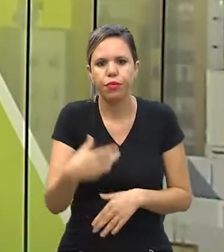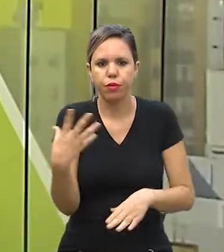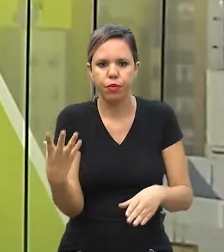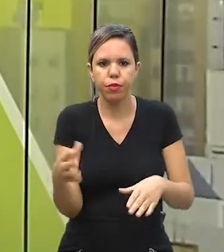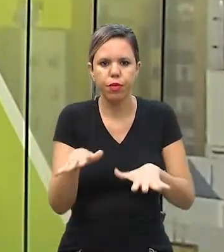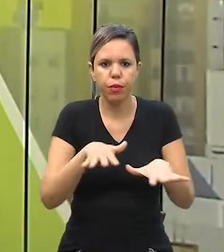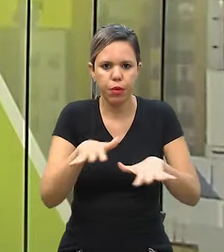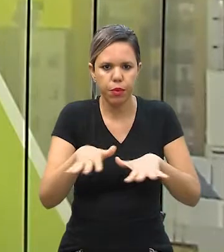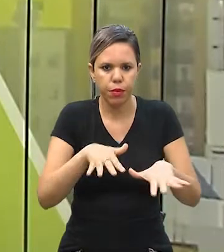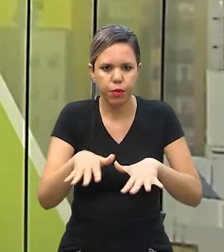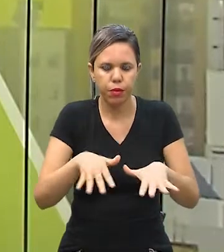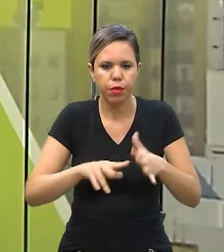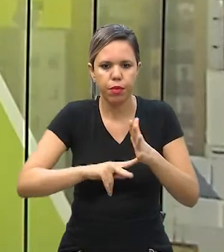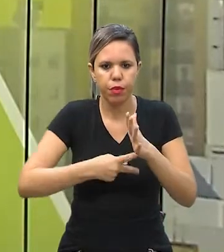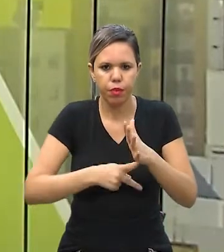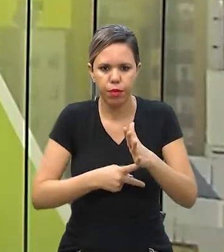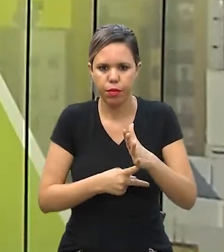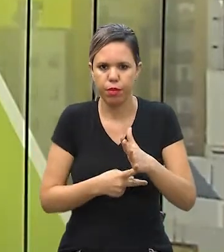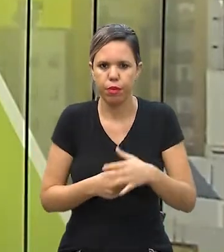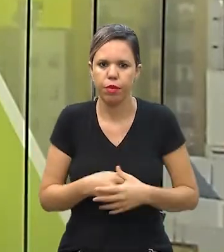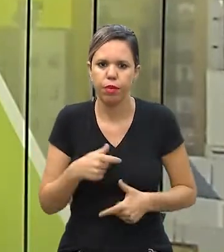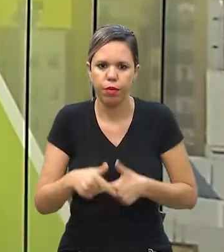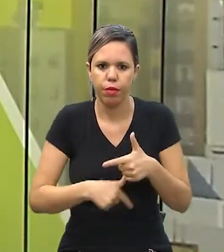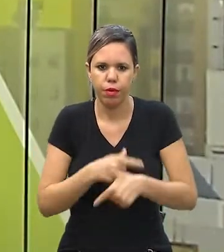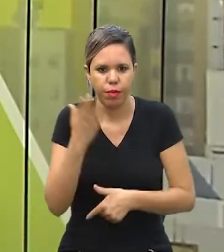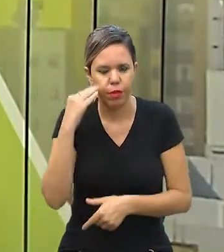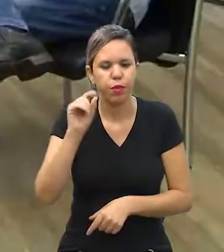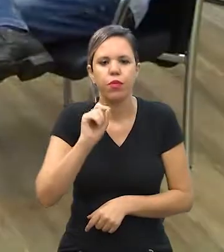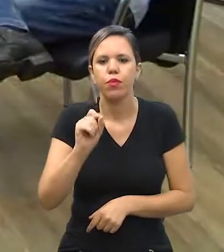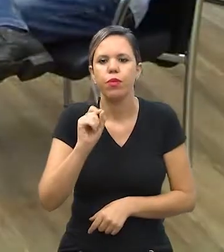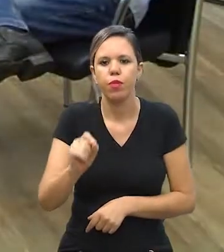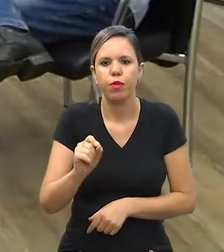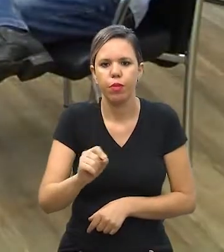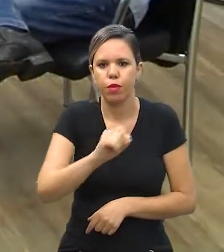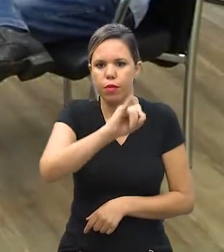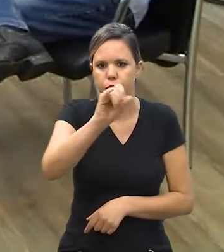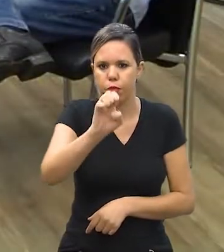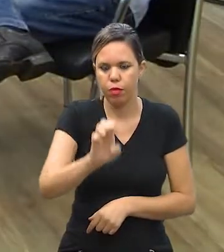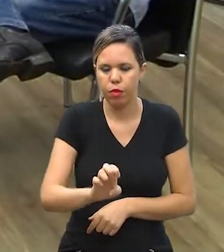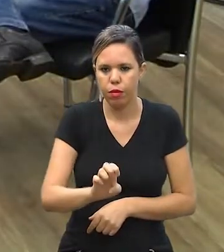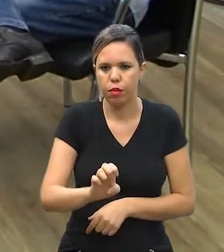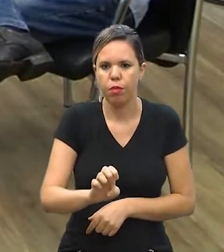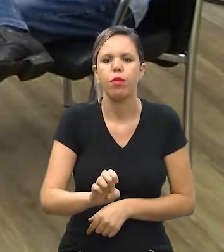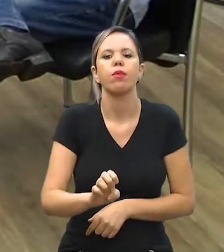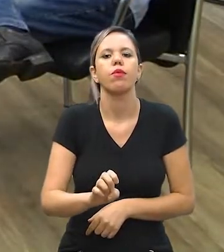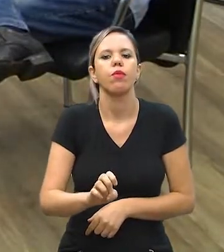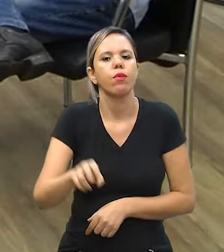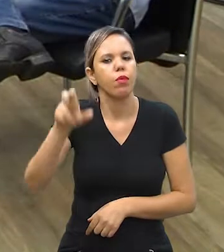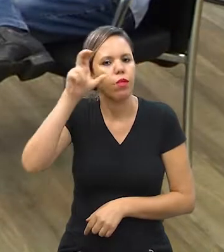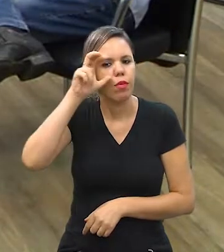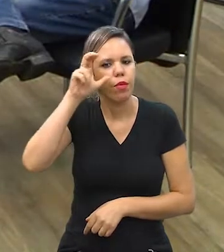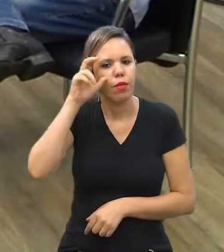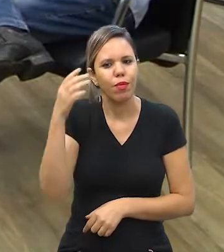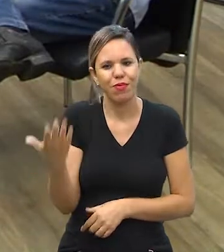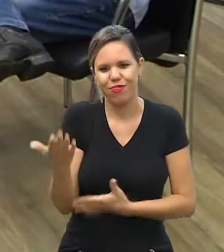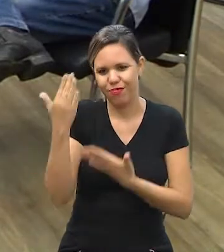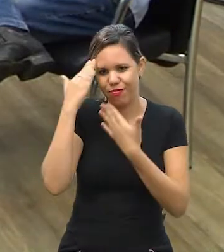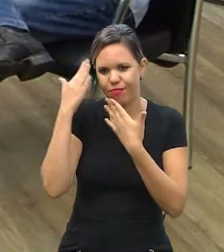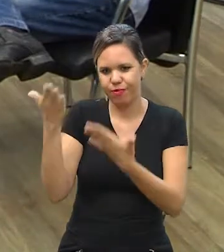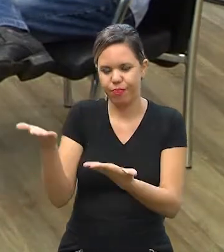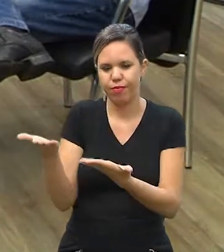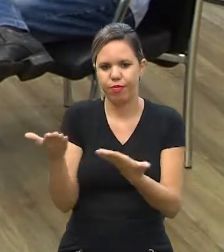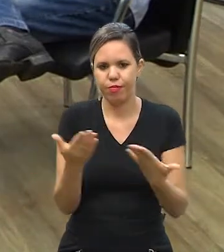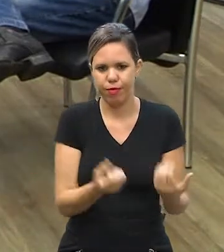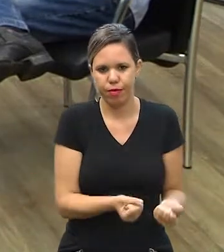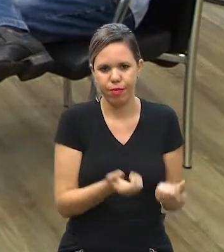o movimento sindical da categoria. Já sabe quem é? José Carlos dos Santos, o Carlinhos Camelô. Muito obrigado por ter